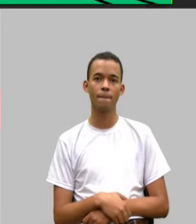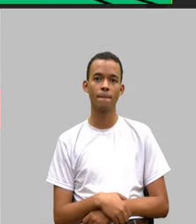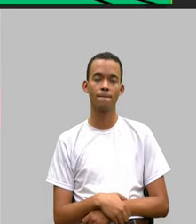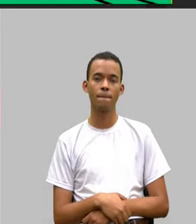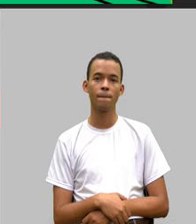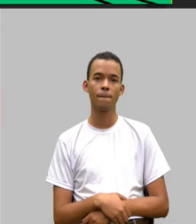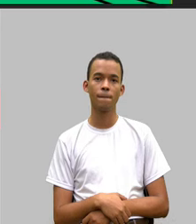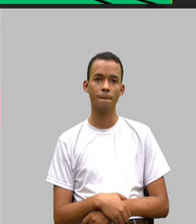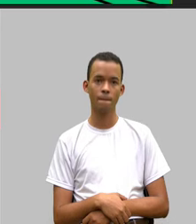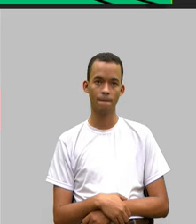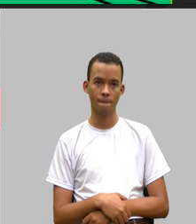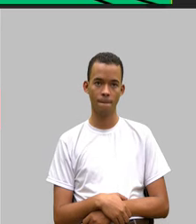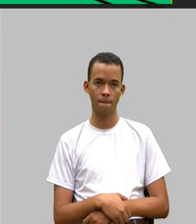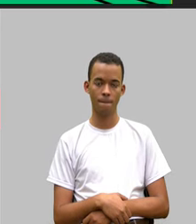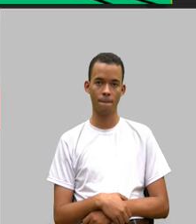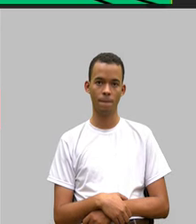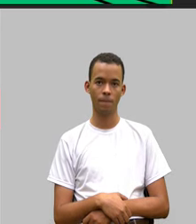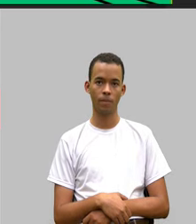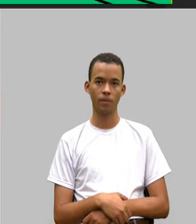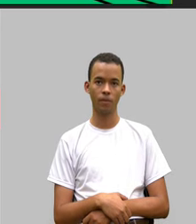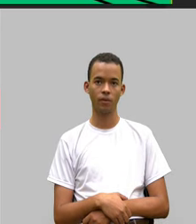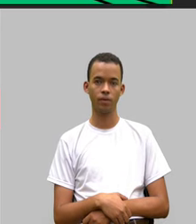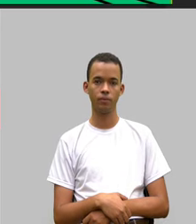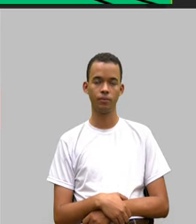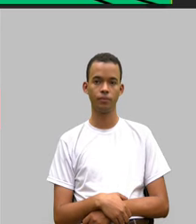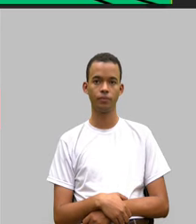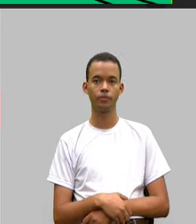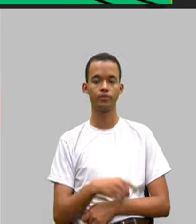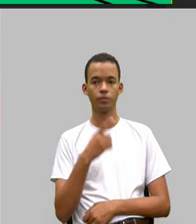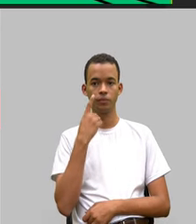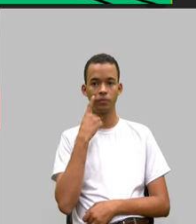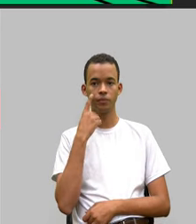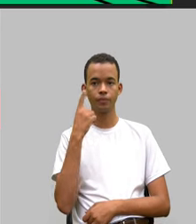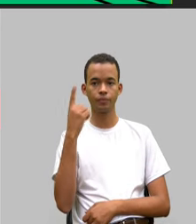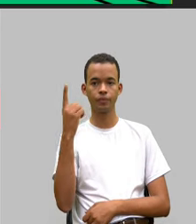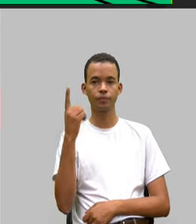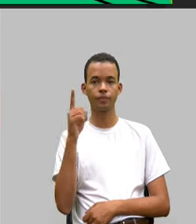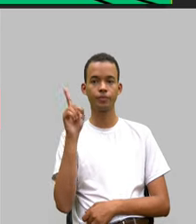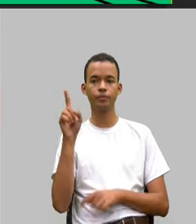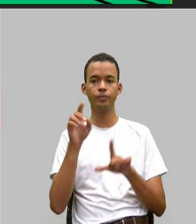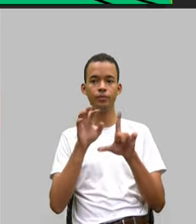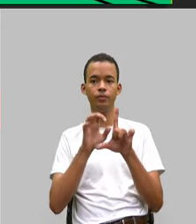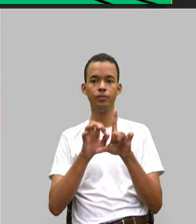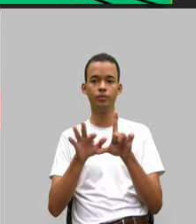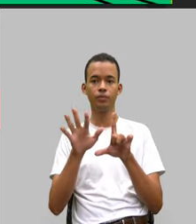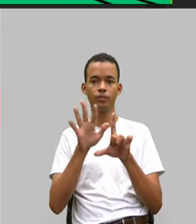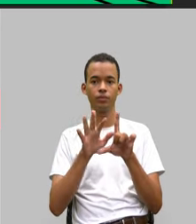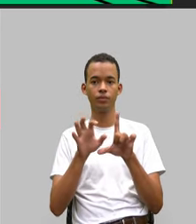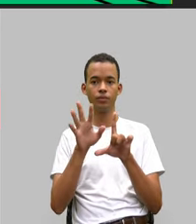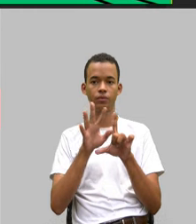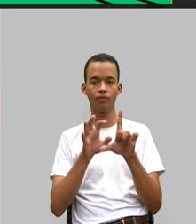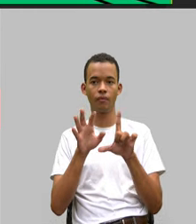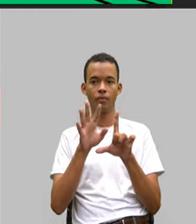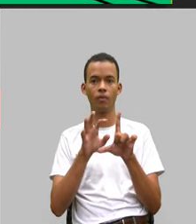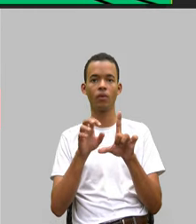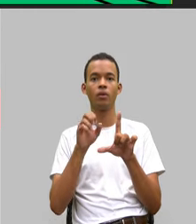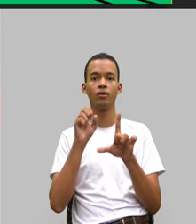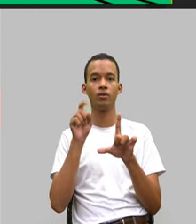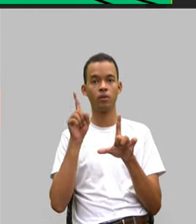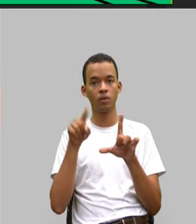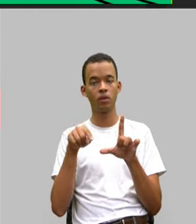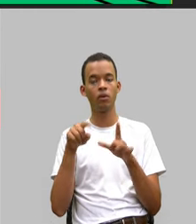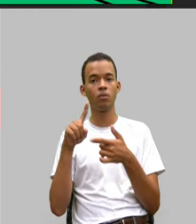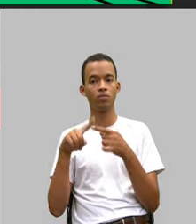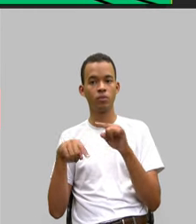passar bom nesse slide eu trago aí o O cr code onde foi o grande material que inspirou essa apresentação